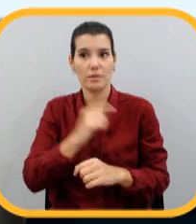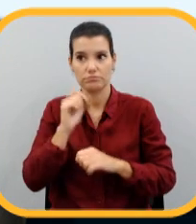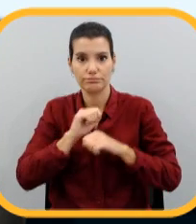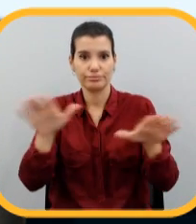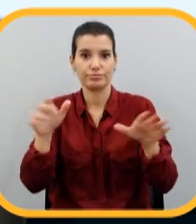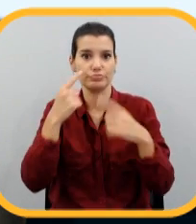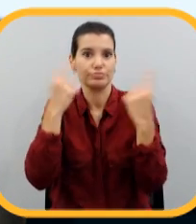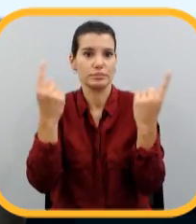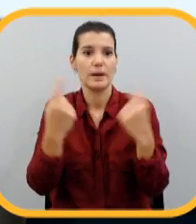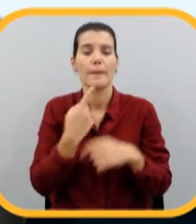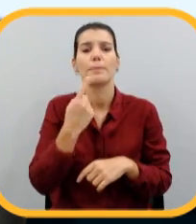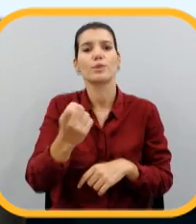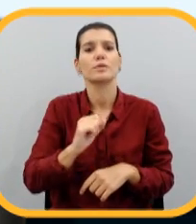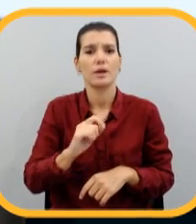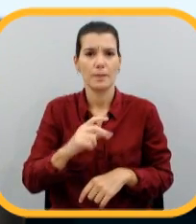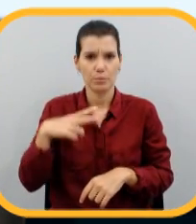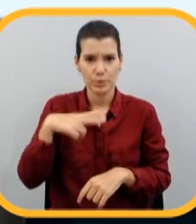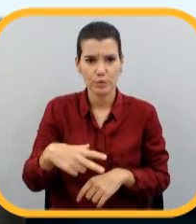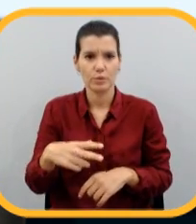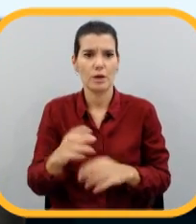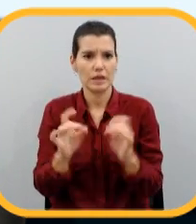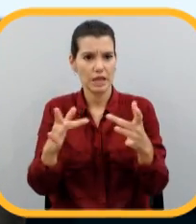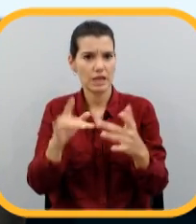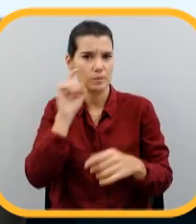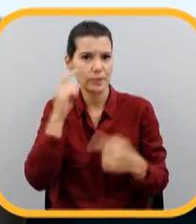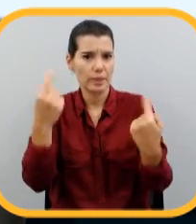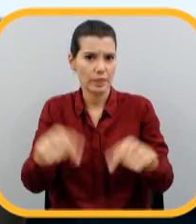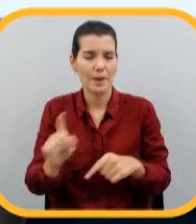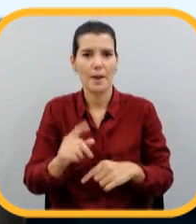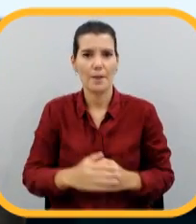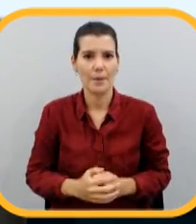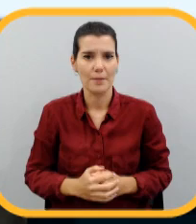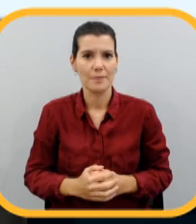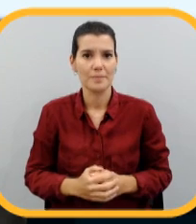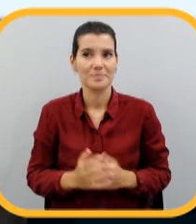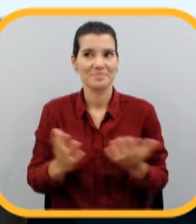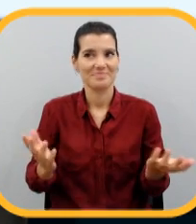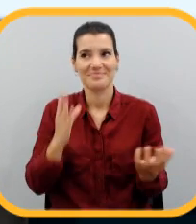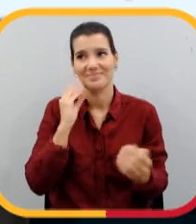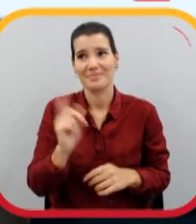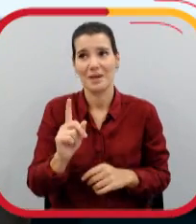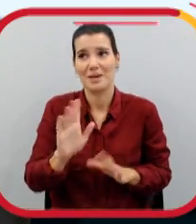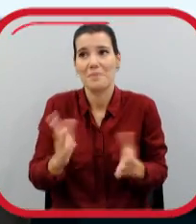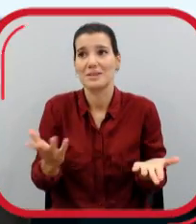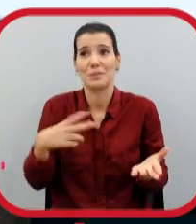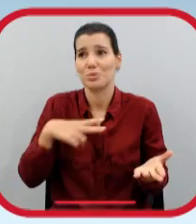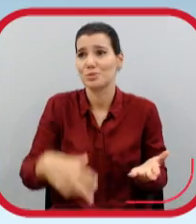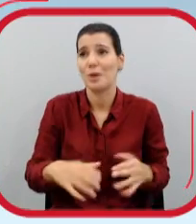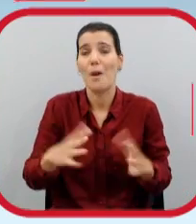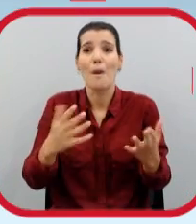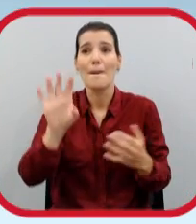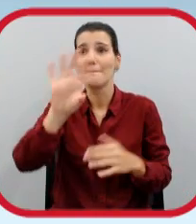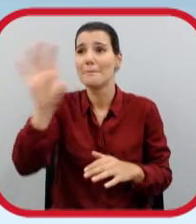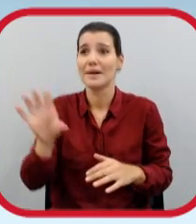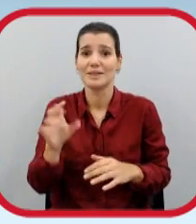viu dados dos seus clientes serem expostos. A minha pergunta é, podemos considerar Portugal um país ciberseguro? Eu penso que não, mas